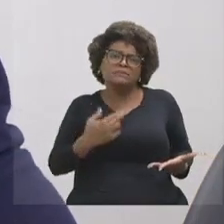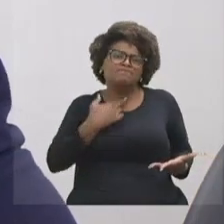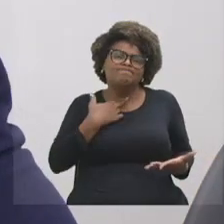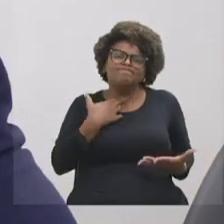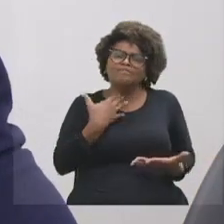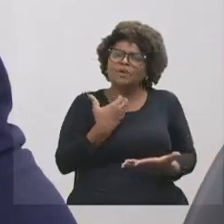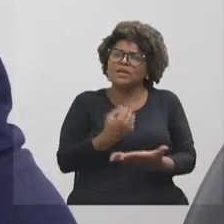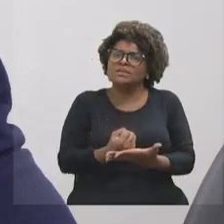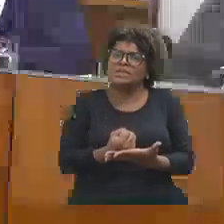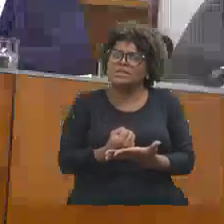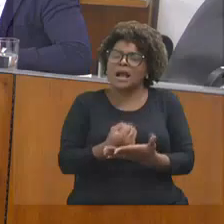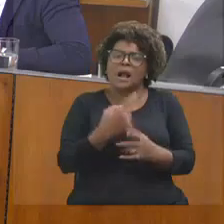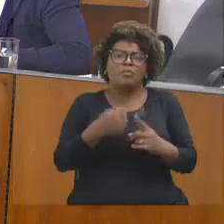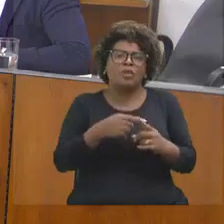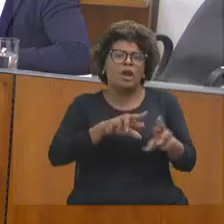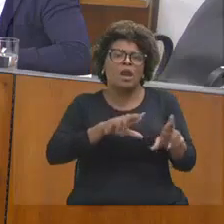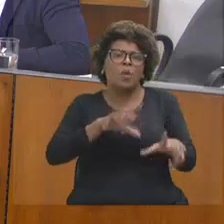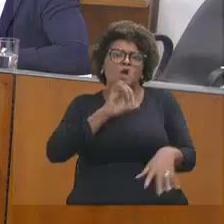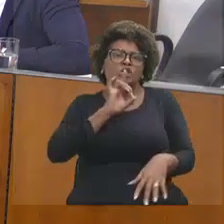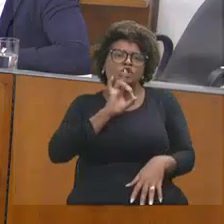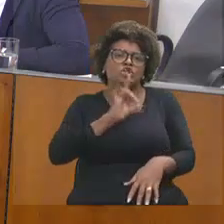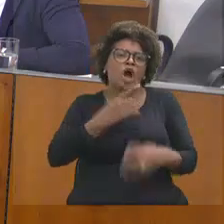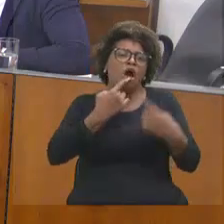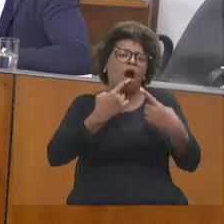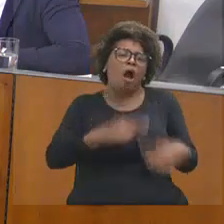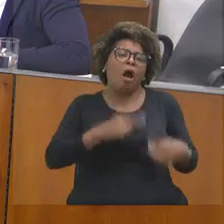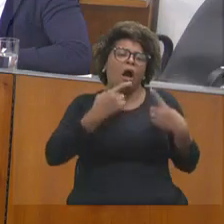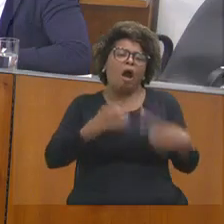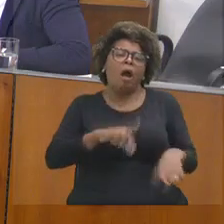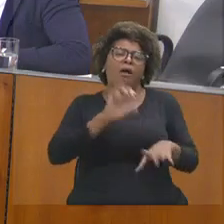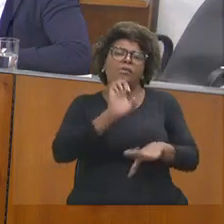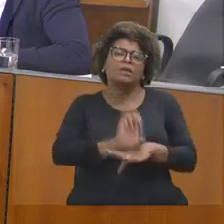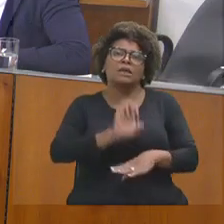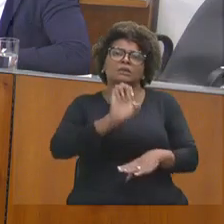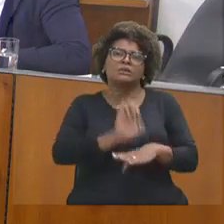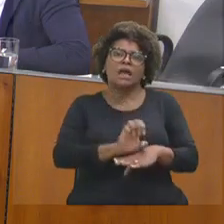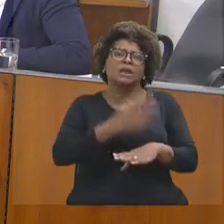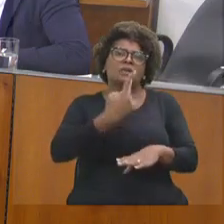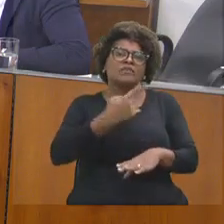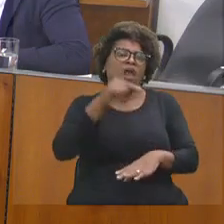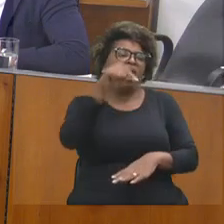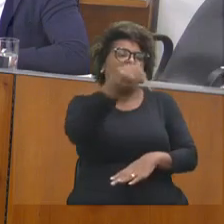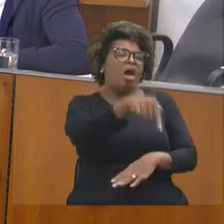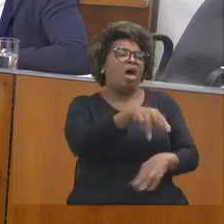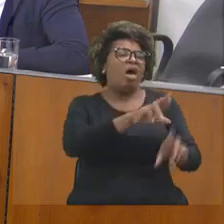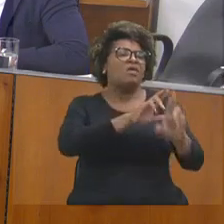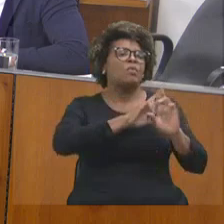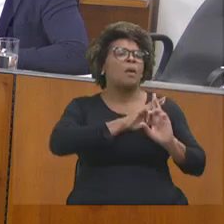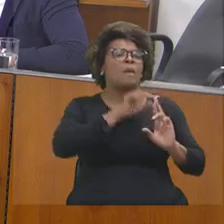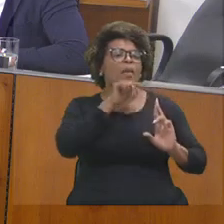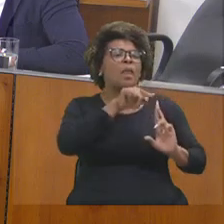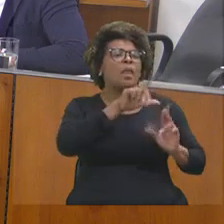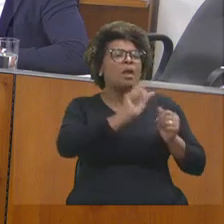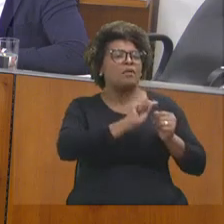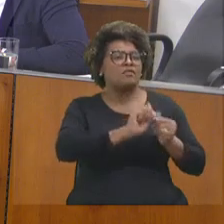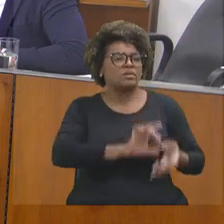não é só criticar o estado mas também colocar a culpa no secretários municipais de saúde que fazem a captação da habilitação